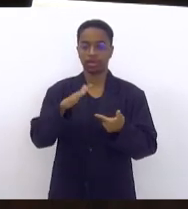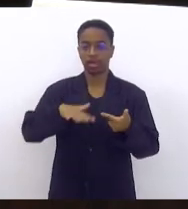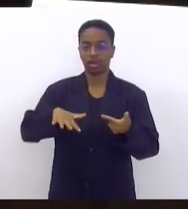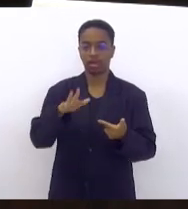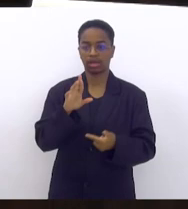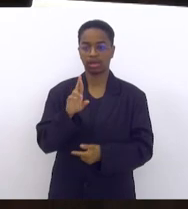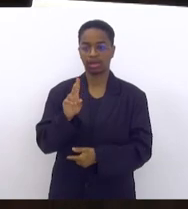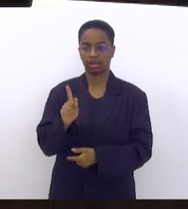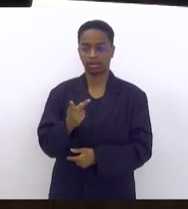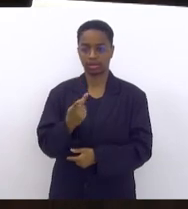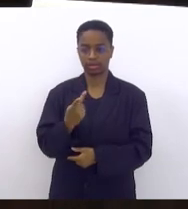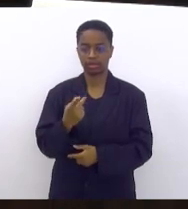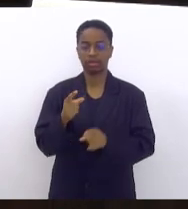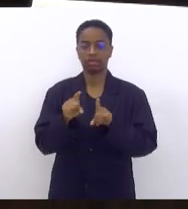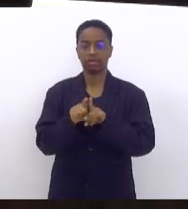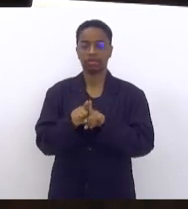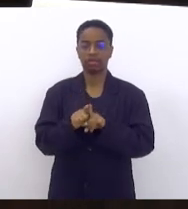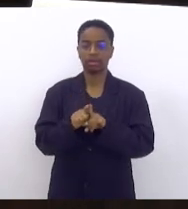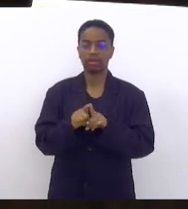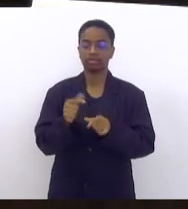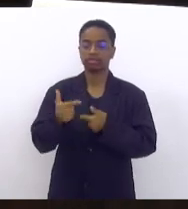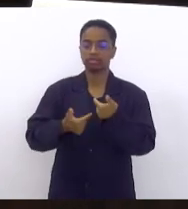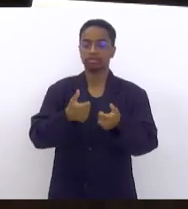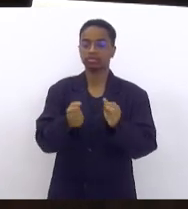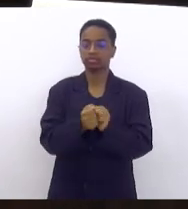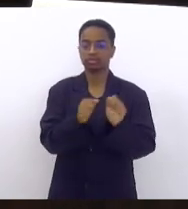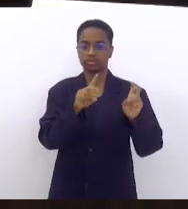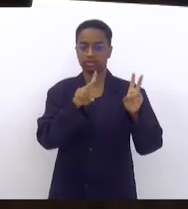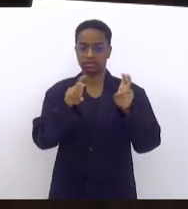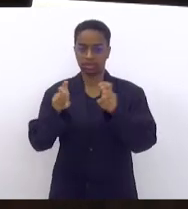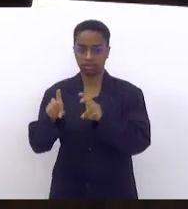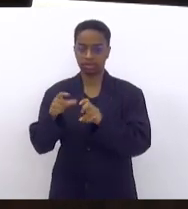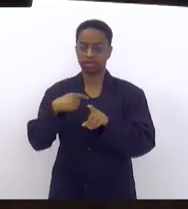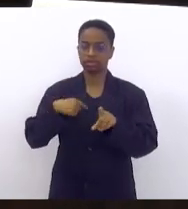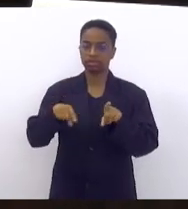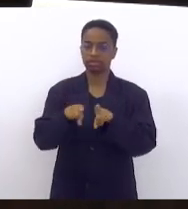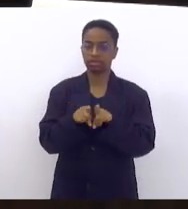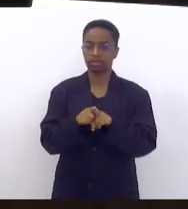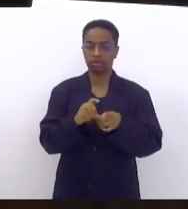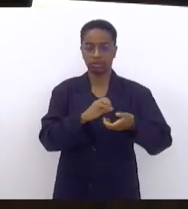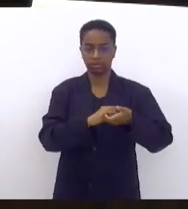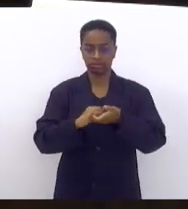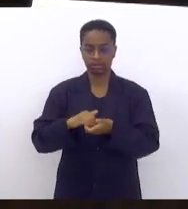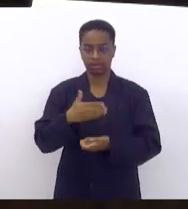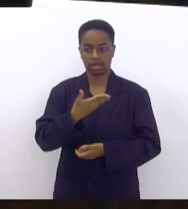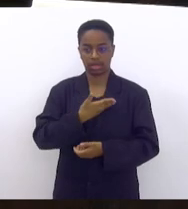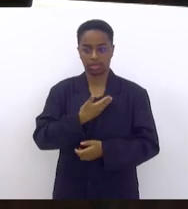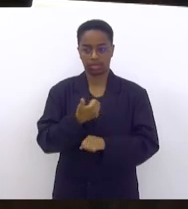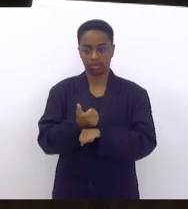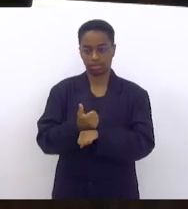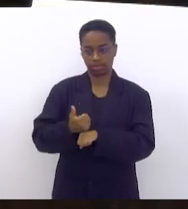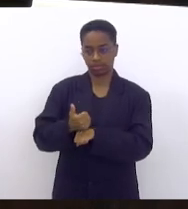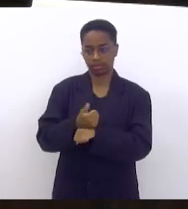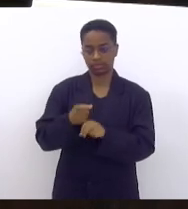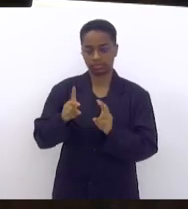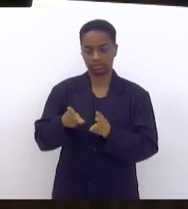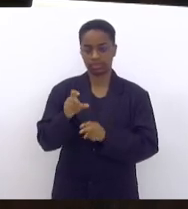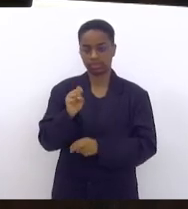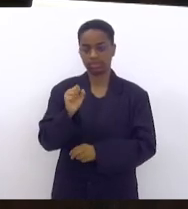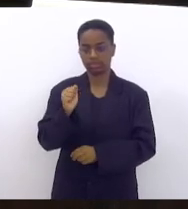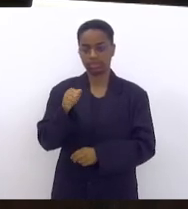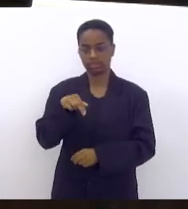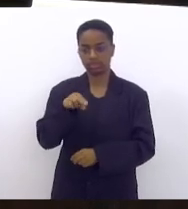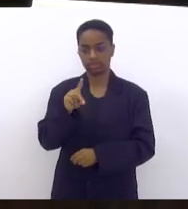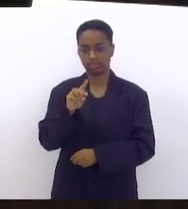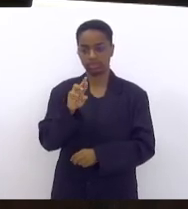ver com esse tema. Quero cumprimentar também os colegas, né, colegas de trabalho, de profissão, Sandro Berriel,